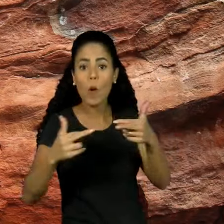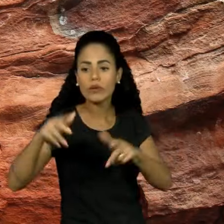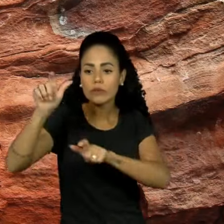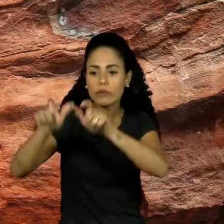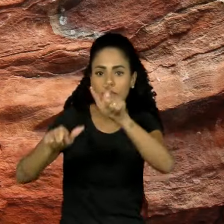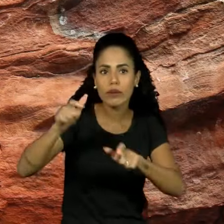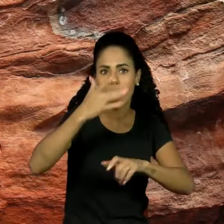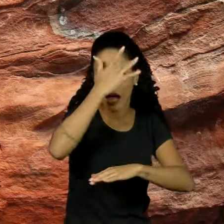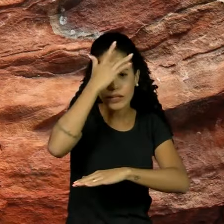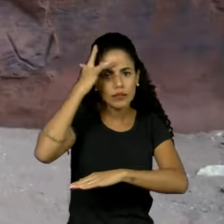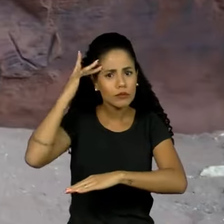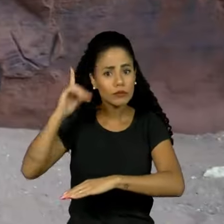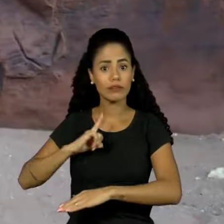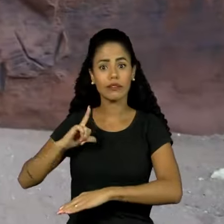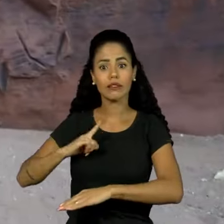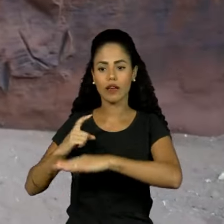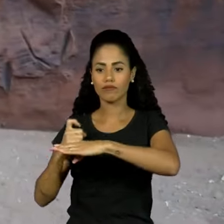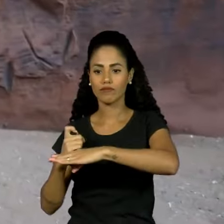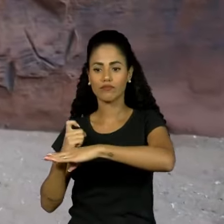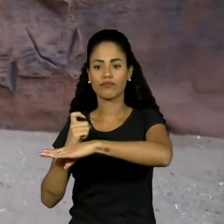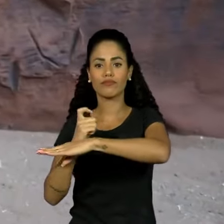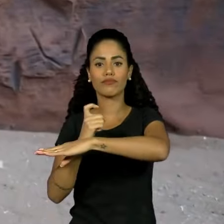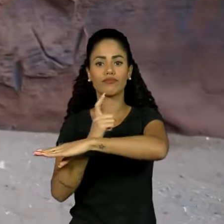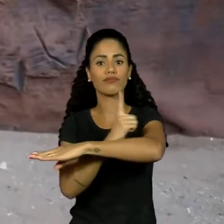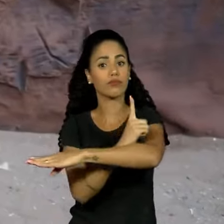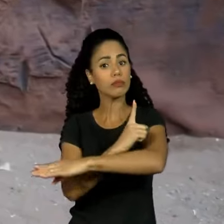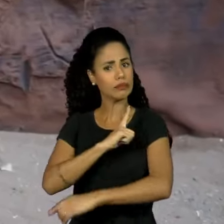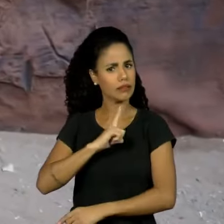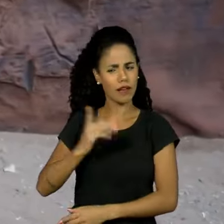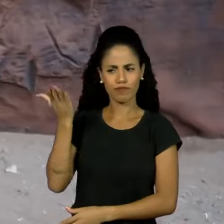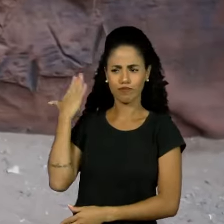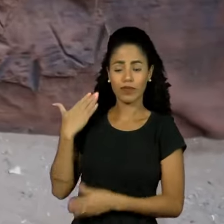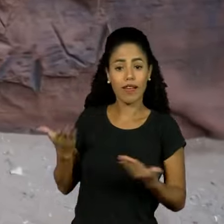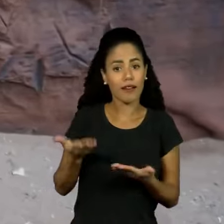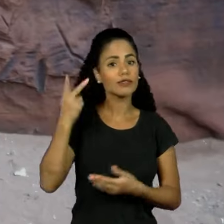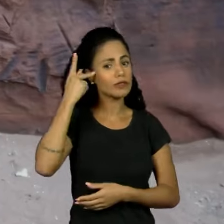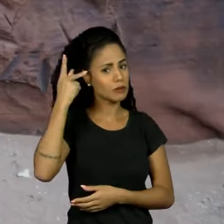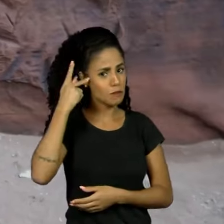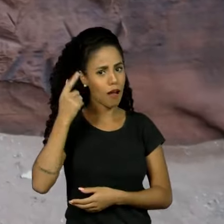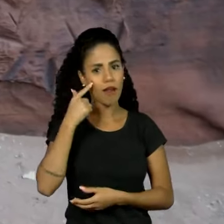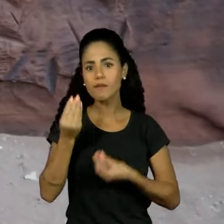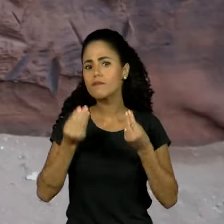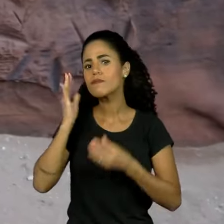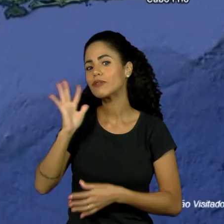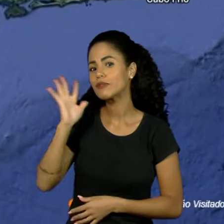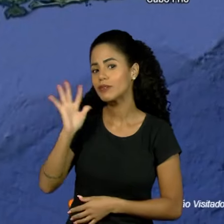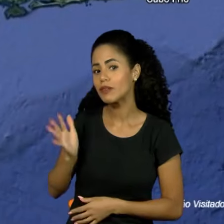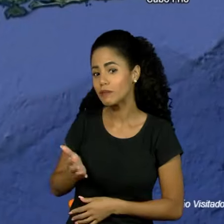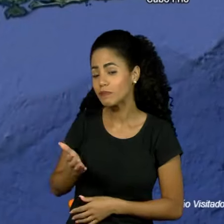que habitaram o que hoje é conhecido como o estado de São Paulo.